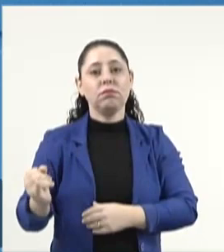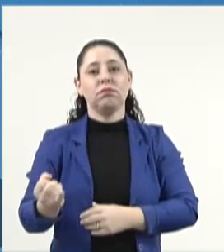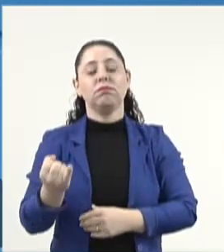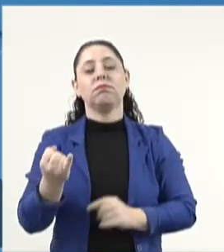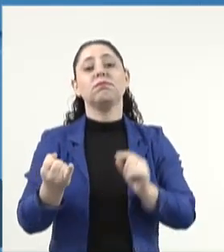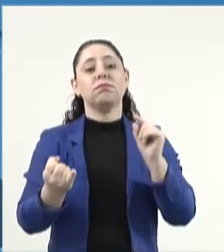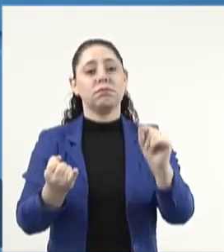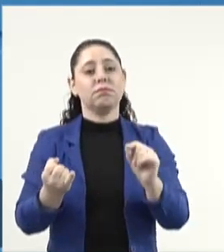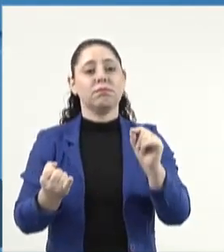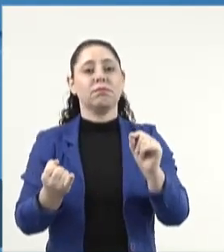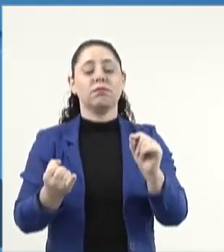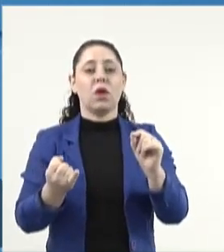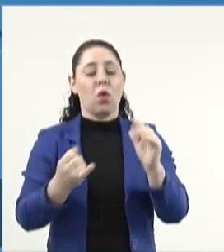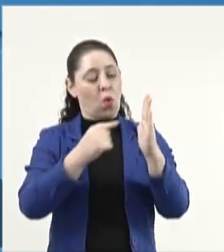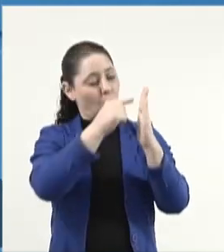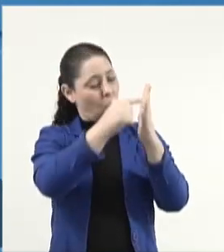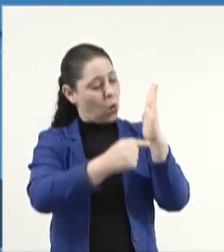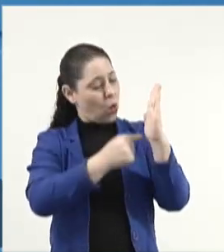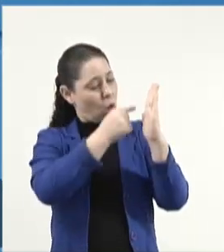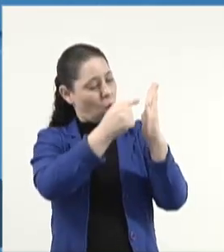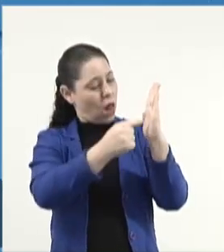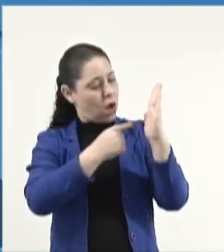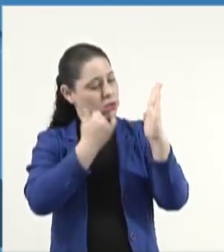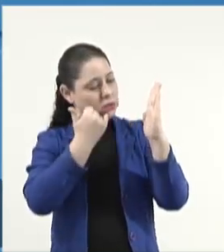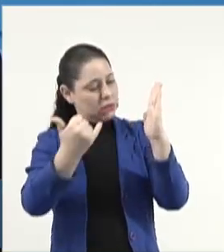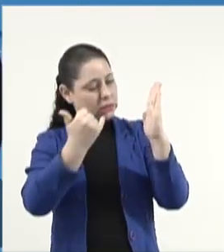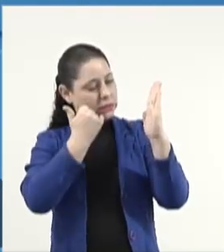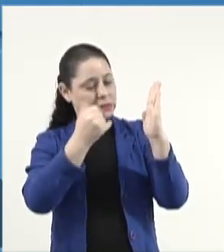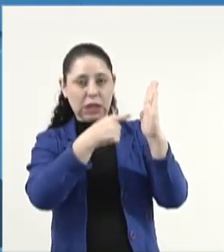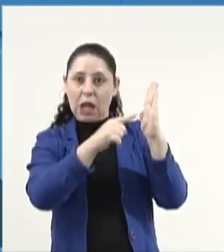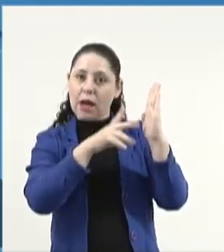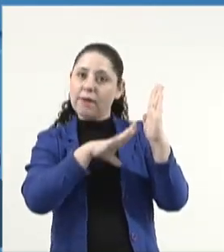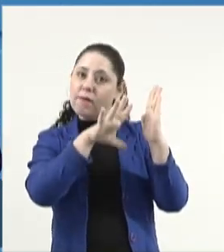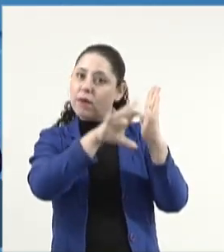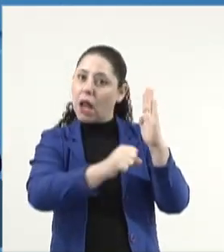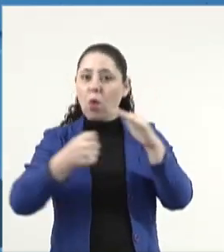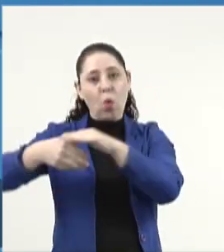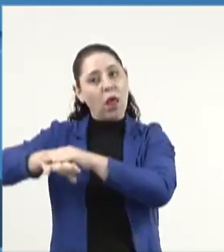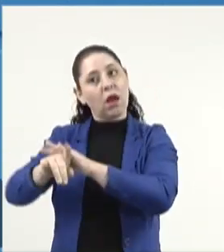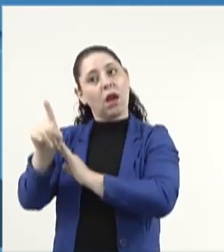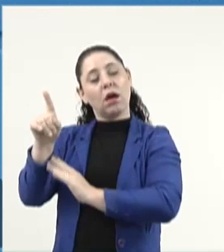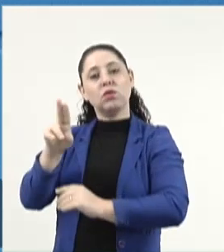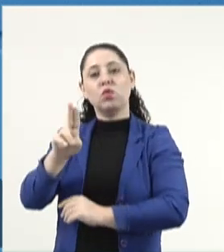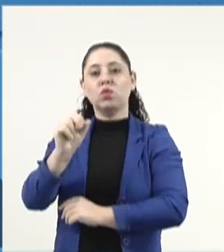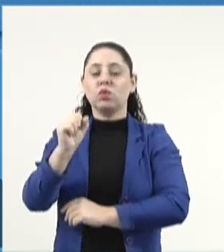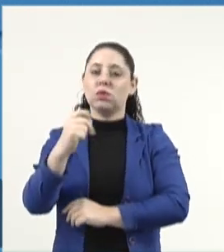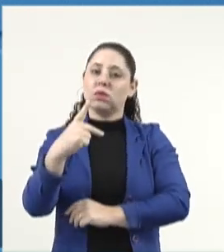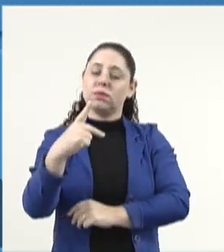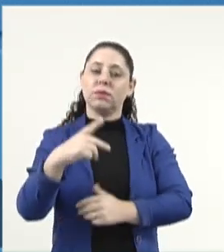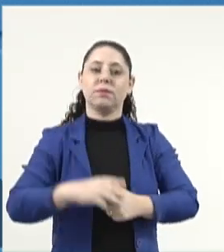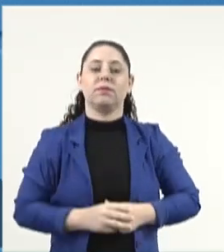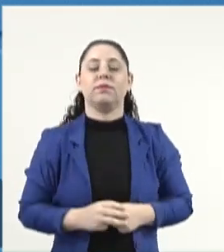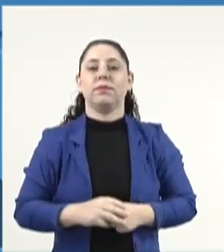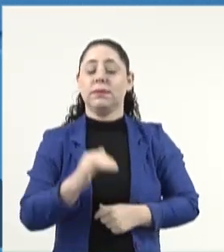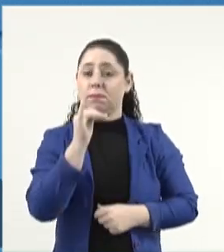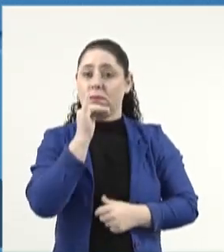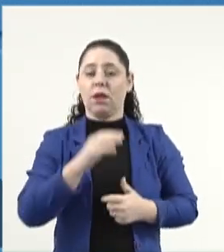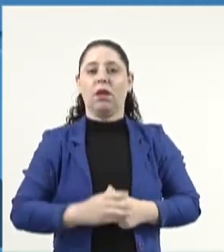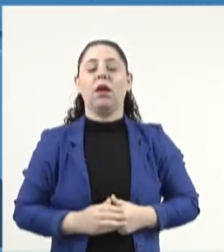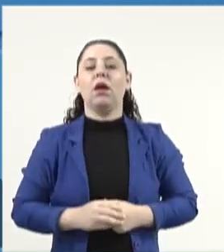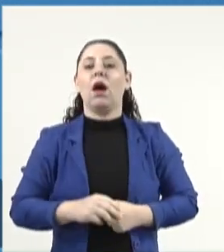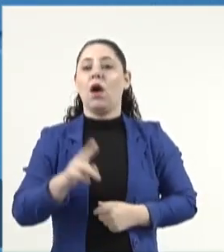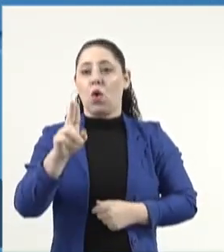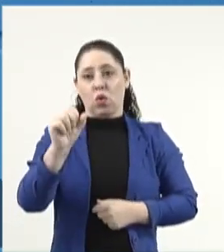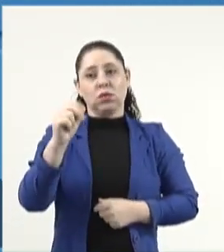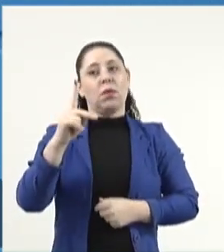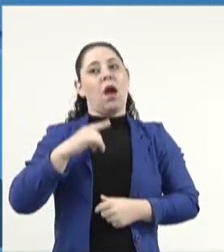aproveitando esses medidores que foram coletados. Porque uma vez a USP colocando que há variação